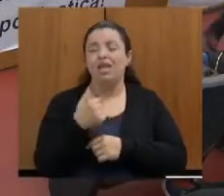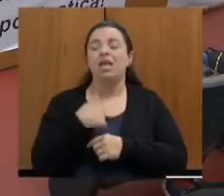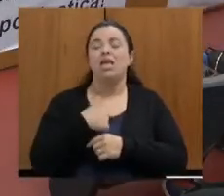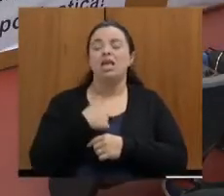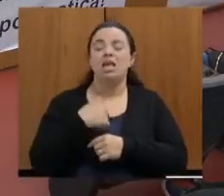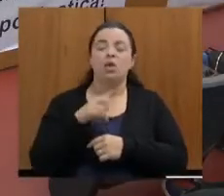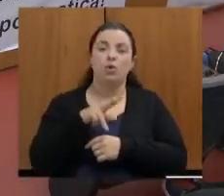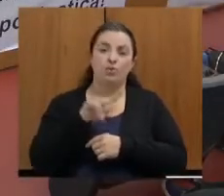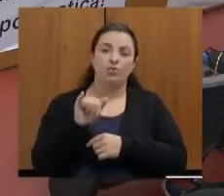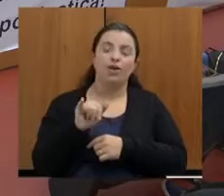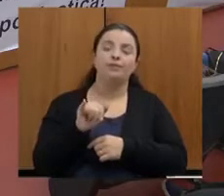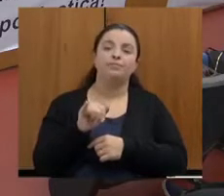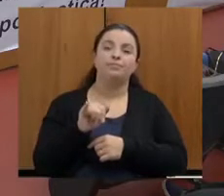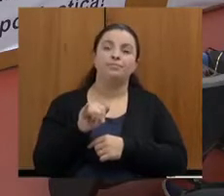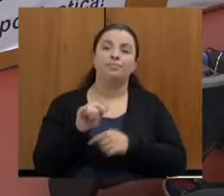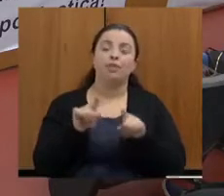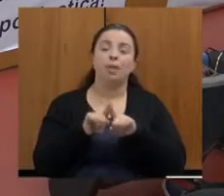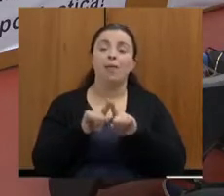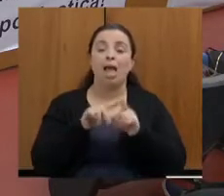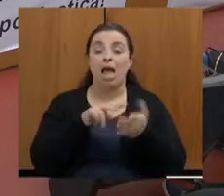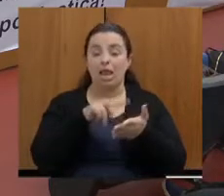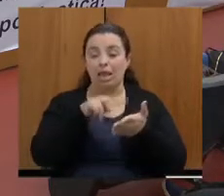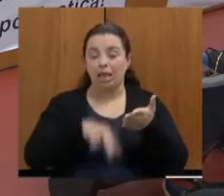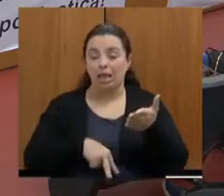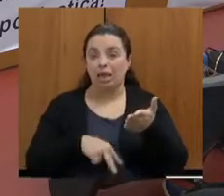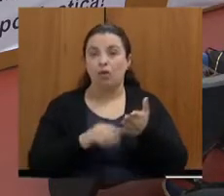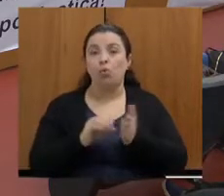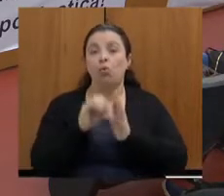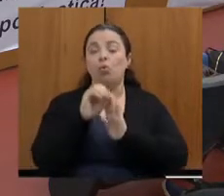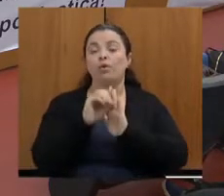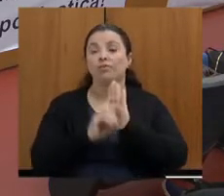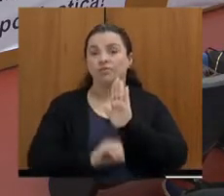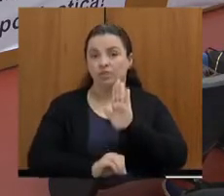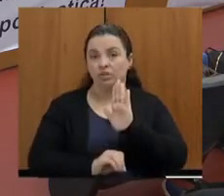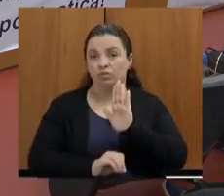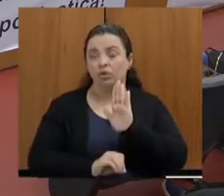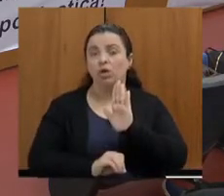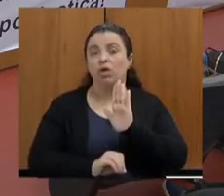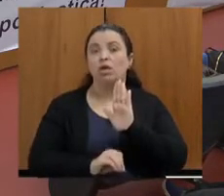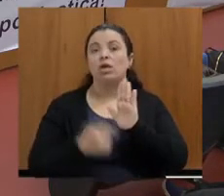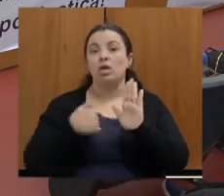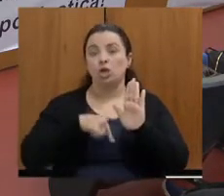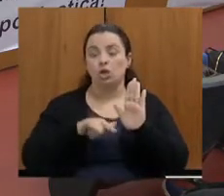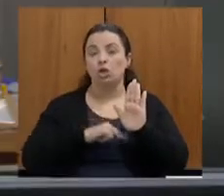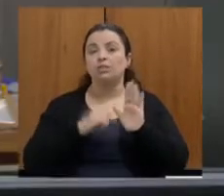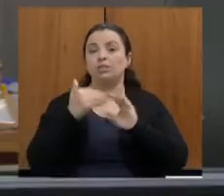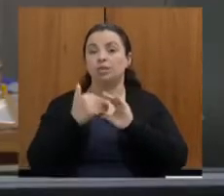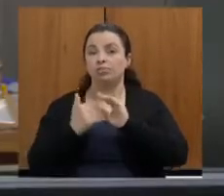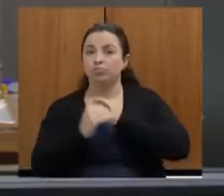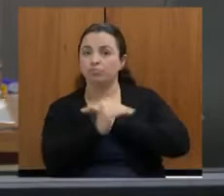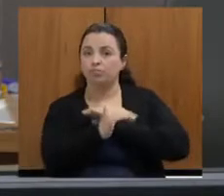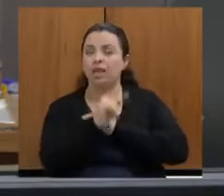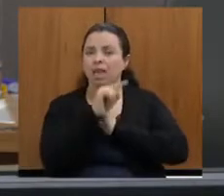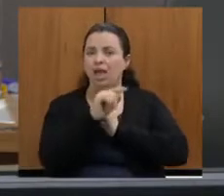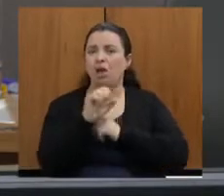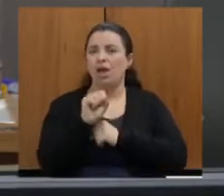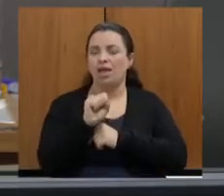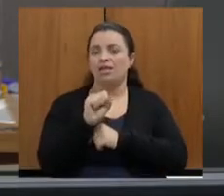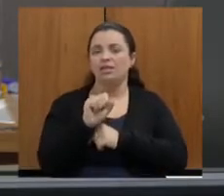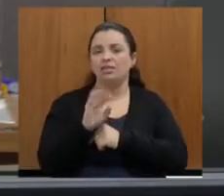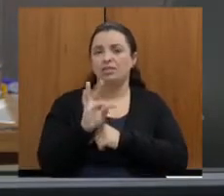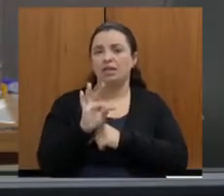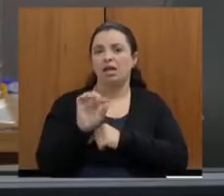me permita a leitura do Ofício que nós agora estamos remetendo também como eu disse é